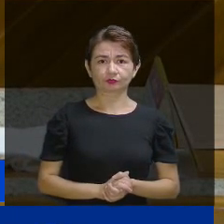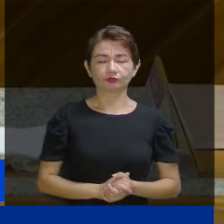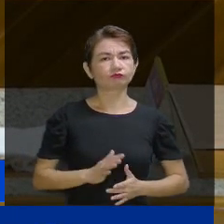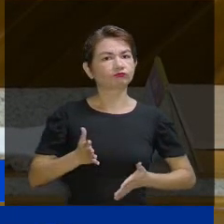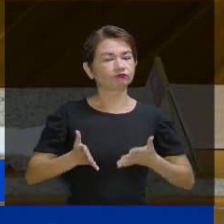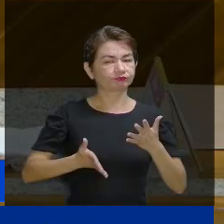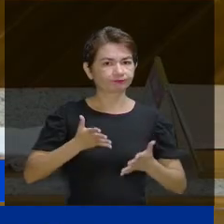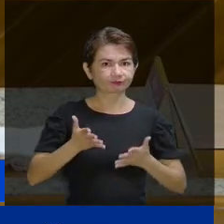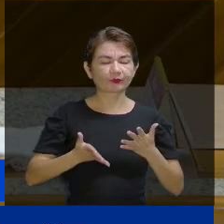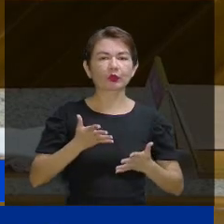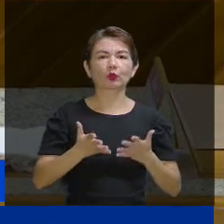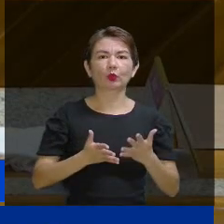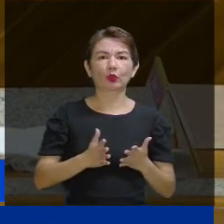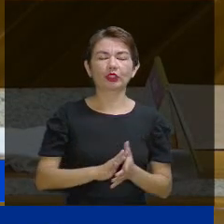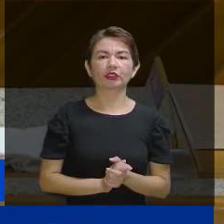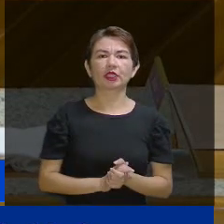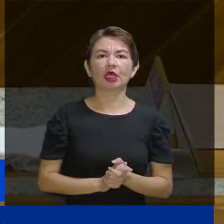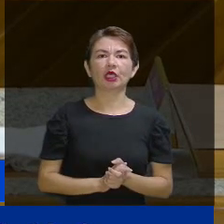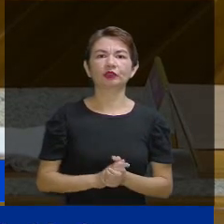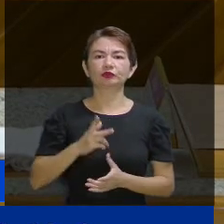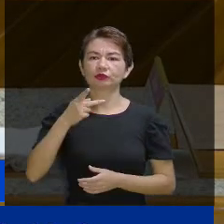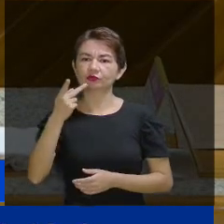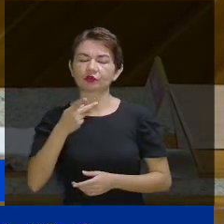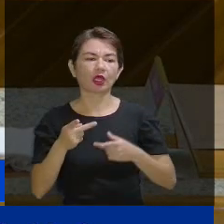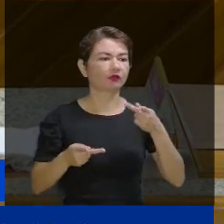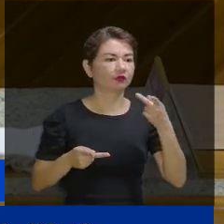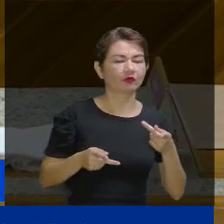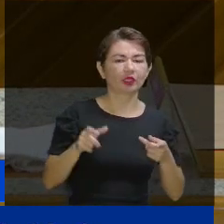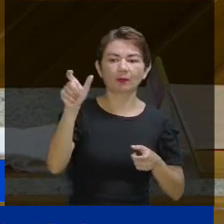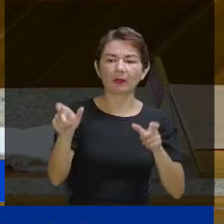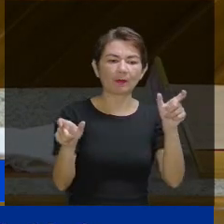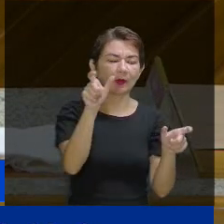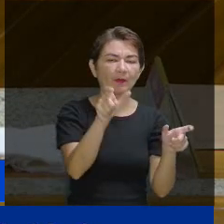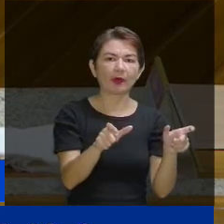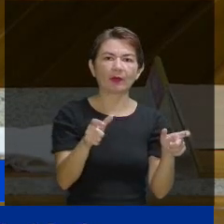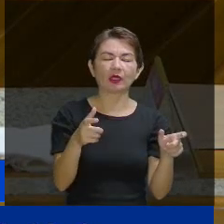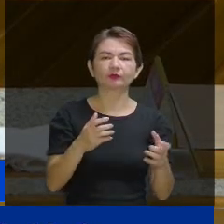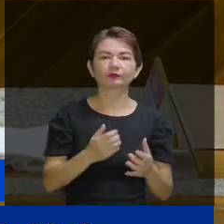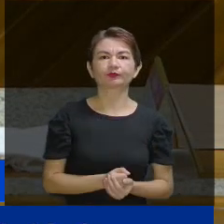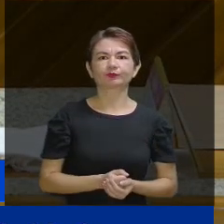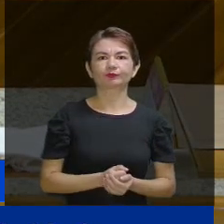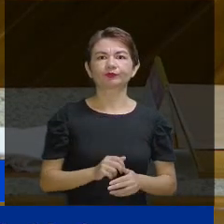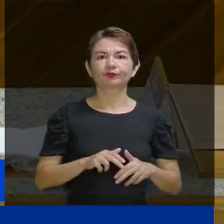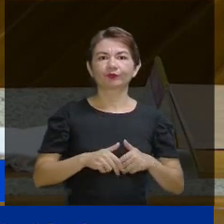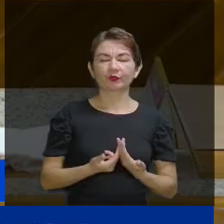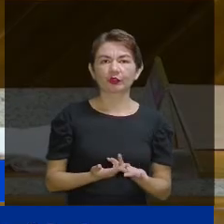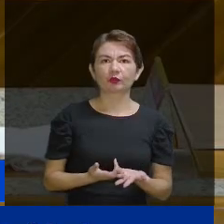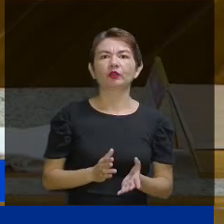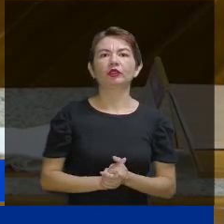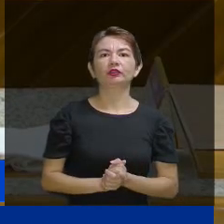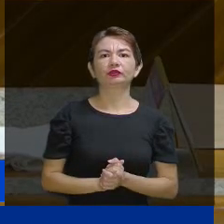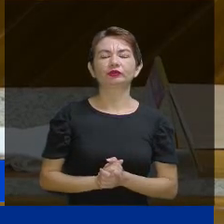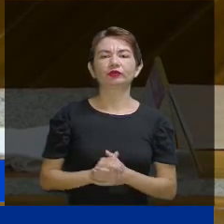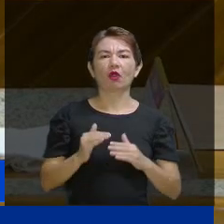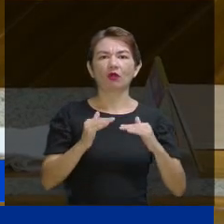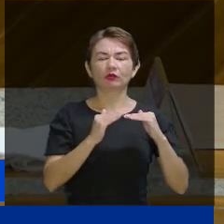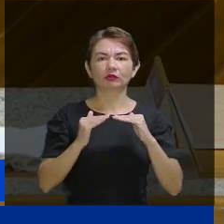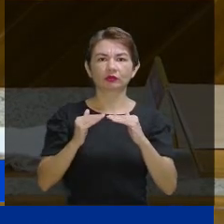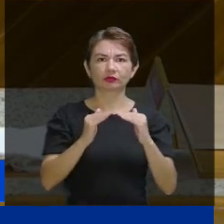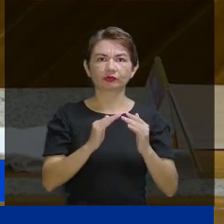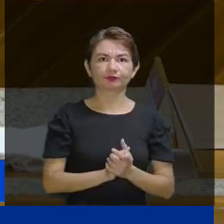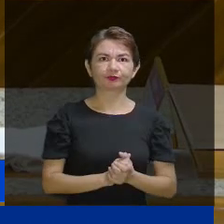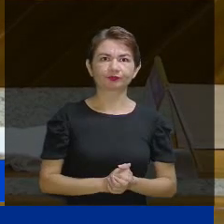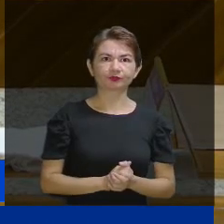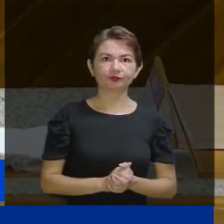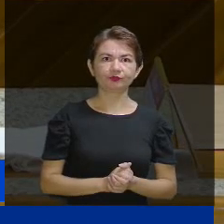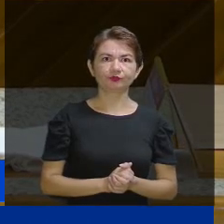ter o cuidado de ouvir todas as partes embargadas. Acolhidas as questões de ordem à unanimidade, e eu proclamo